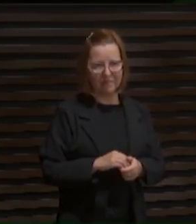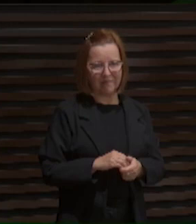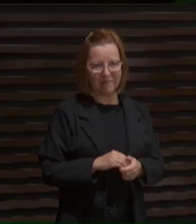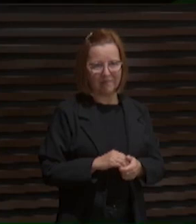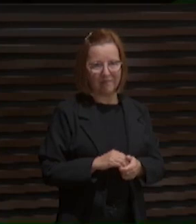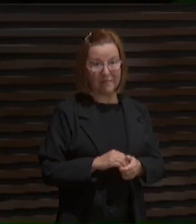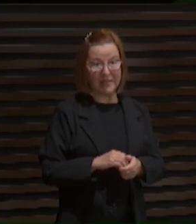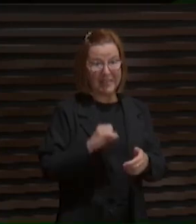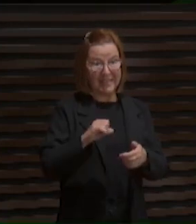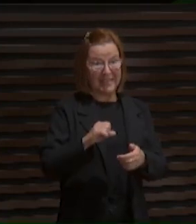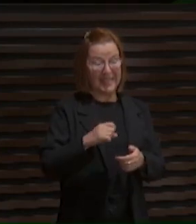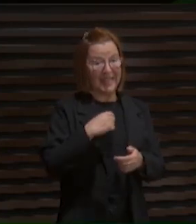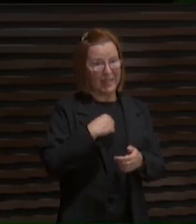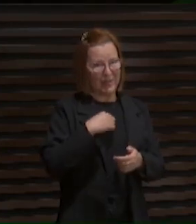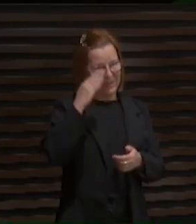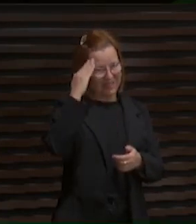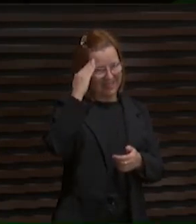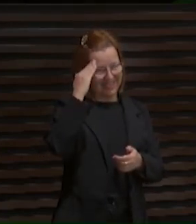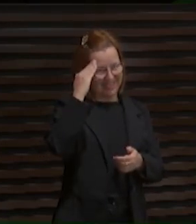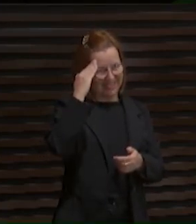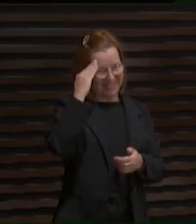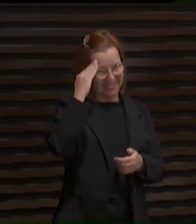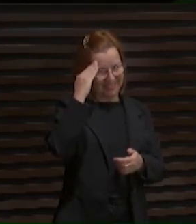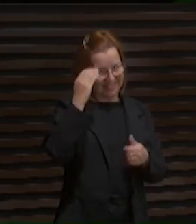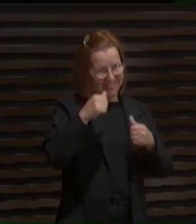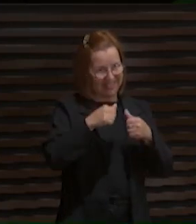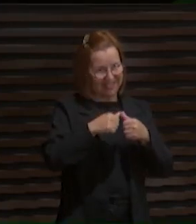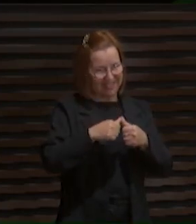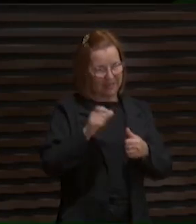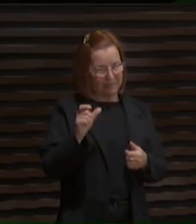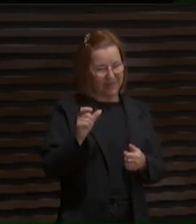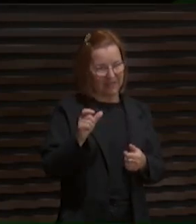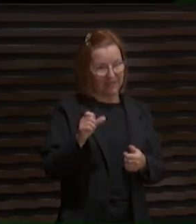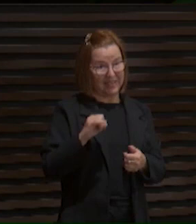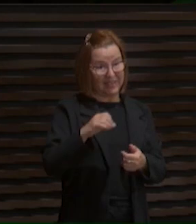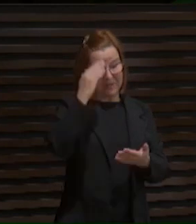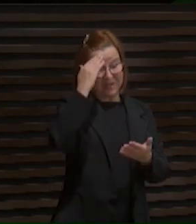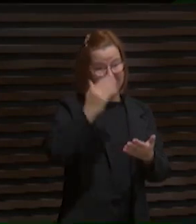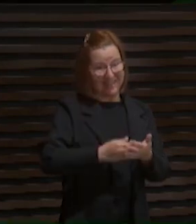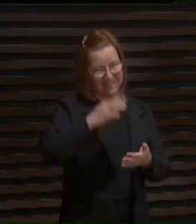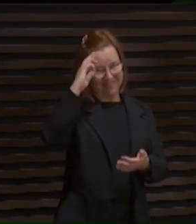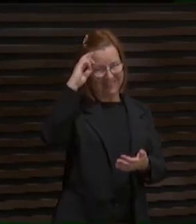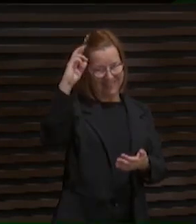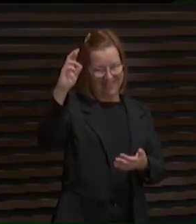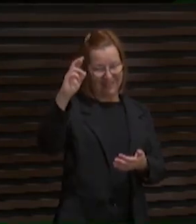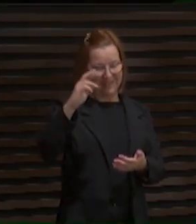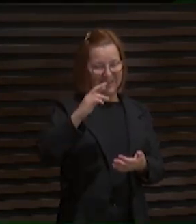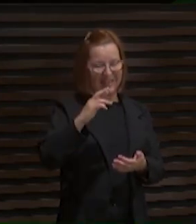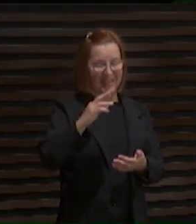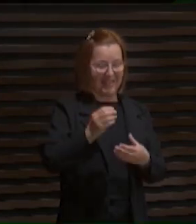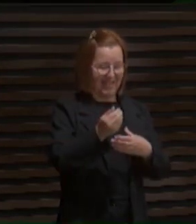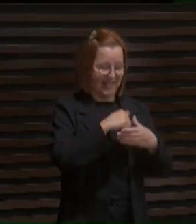sei disso na minha mente, se eu considero isso no meu coração, que eu tenho um novo Senhor, se a vontade dele